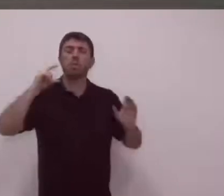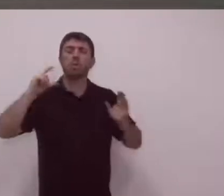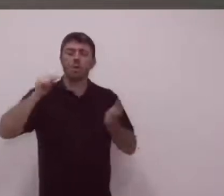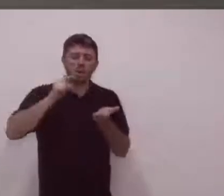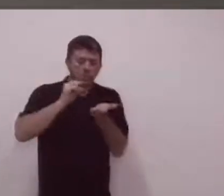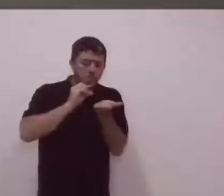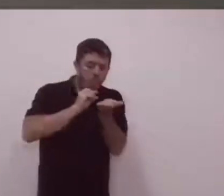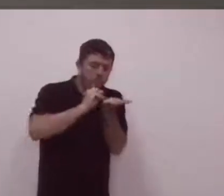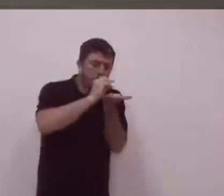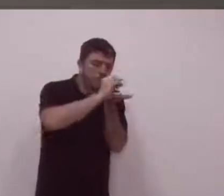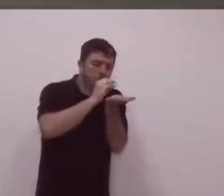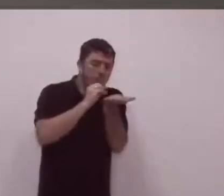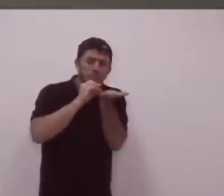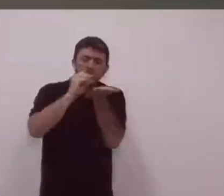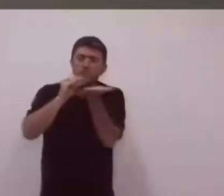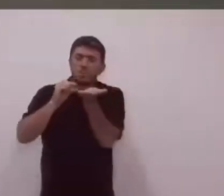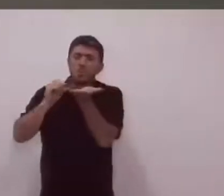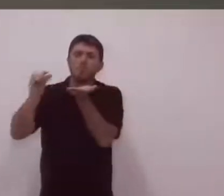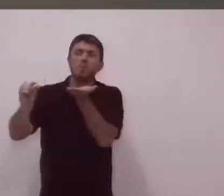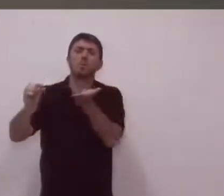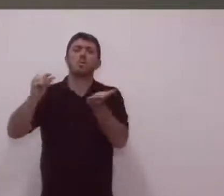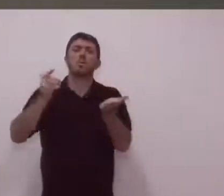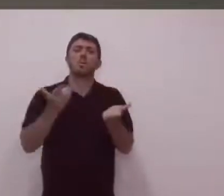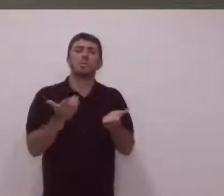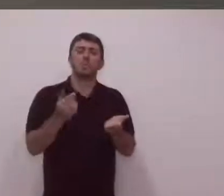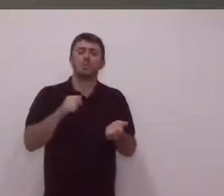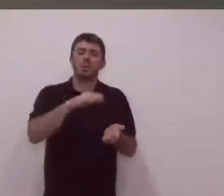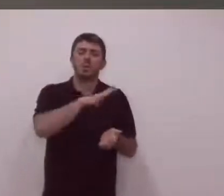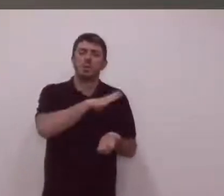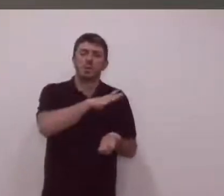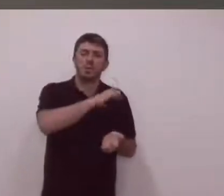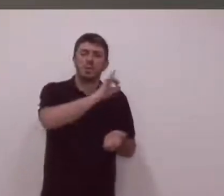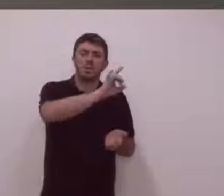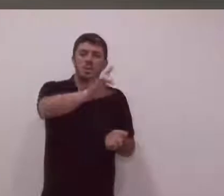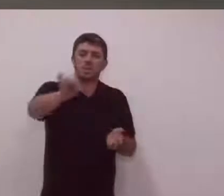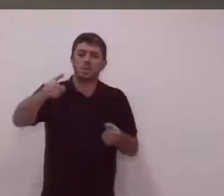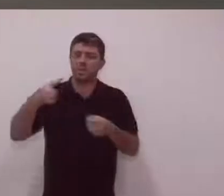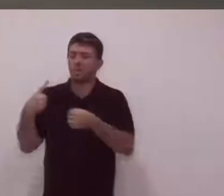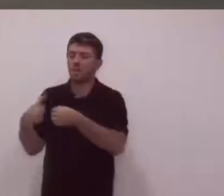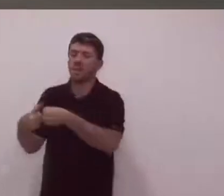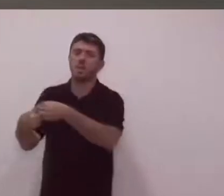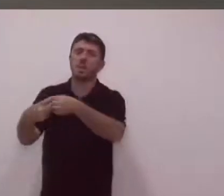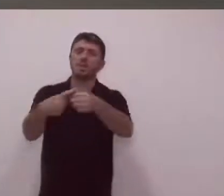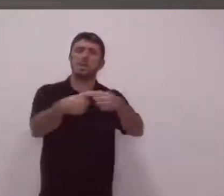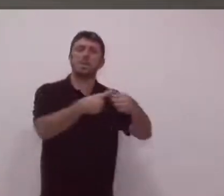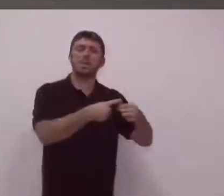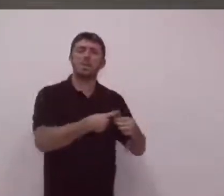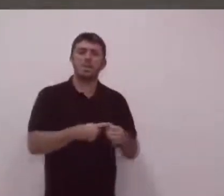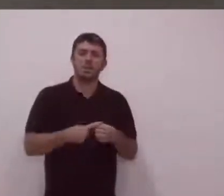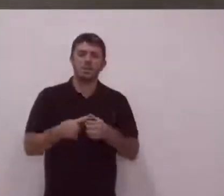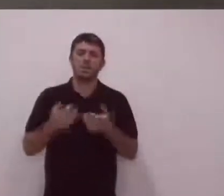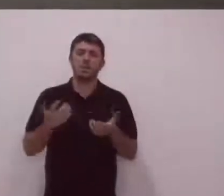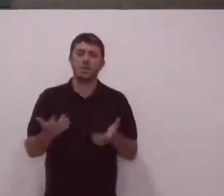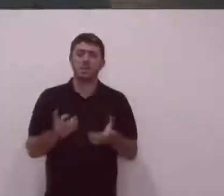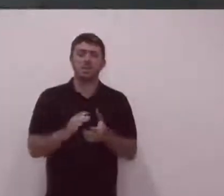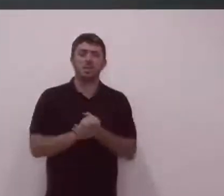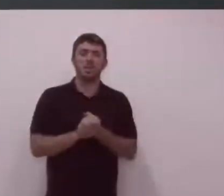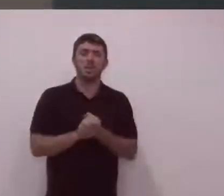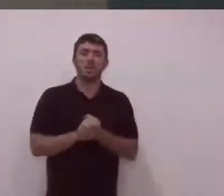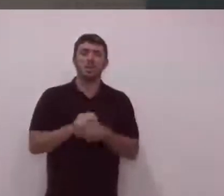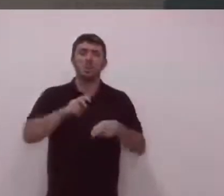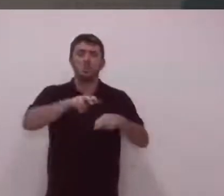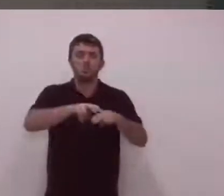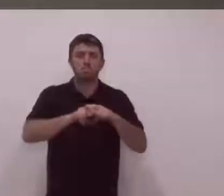tem que ser garantido todos os serviços públicos para a população por isso que a gente a grande parte dos municípios vivem com grande dificuldade